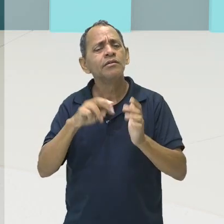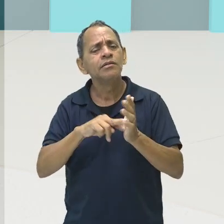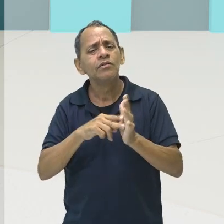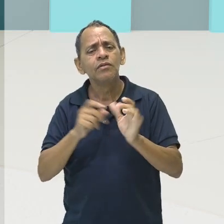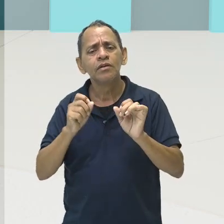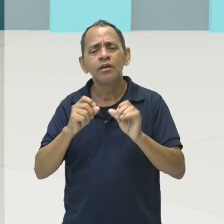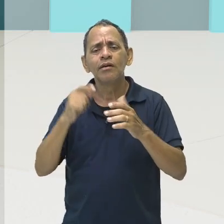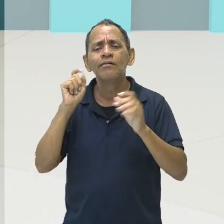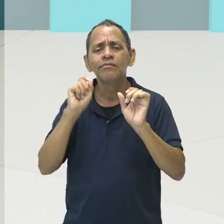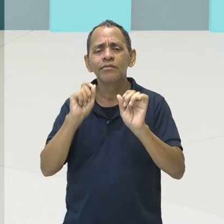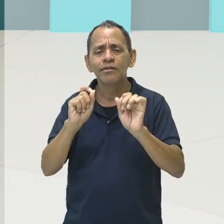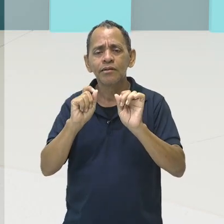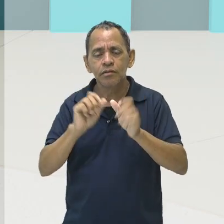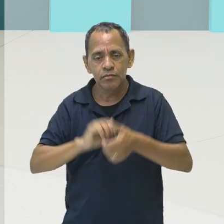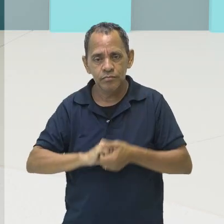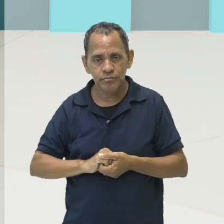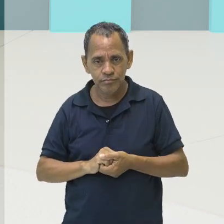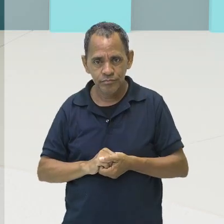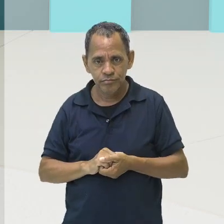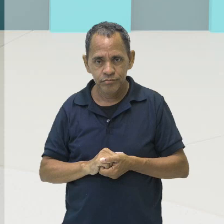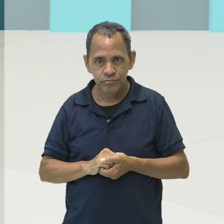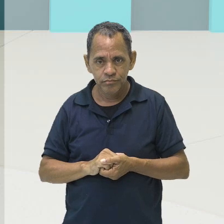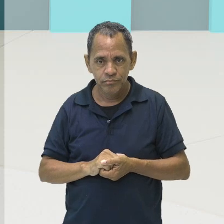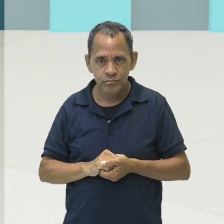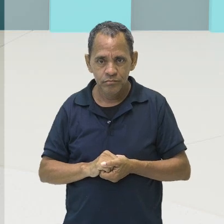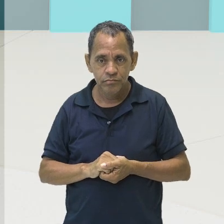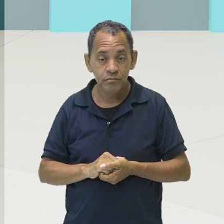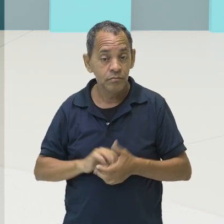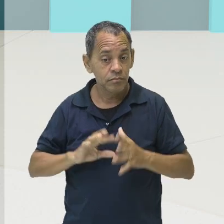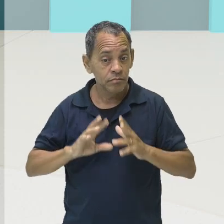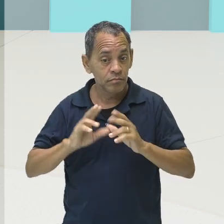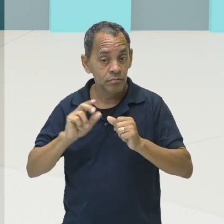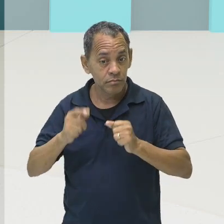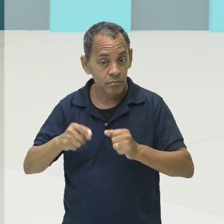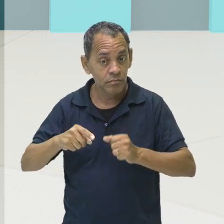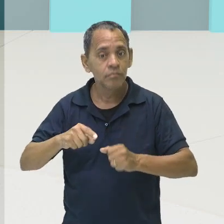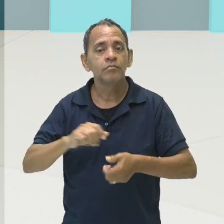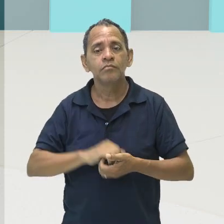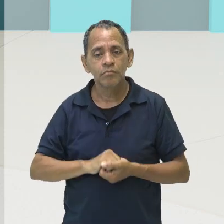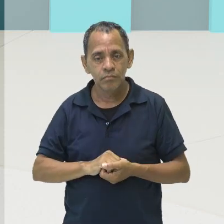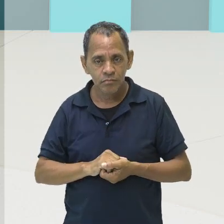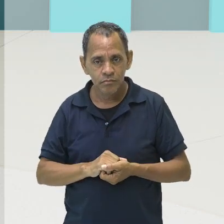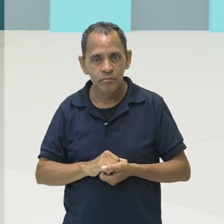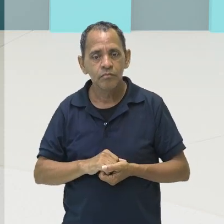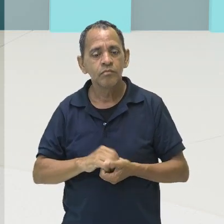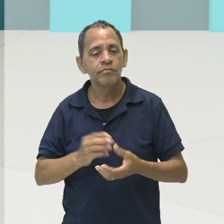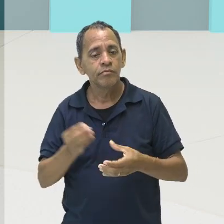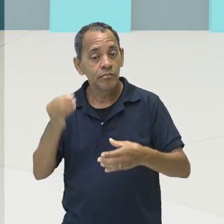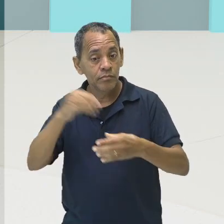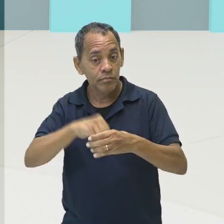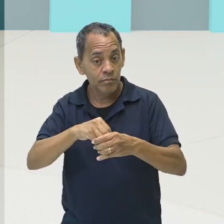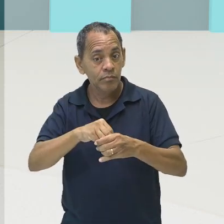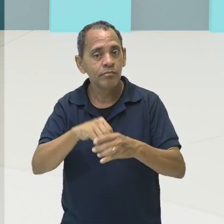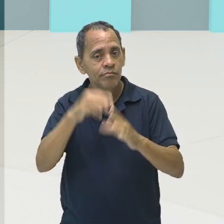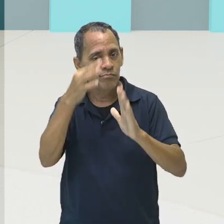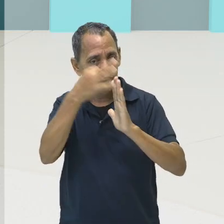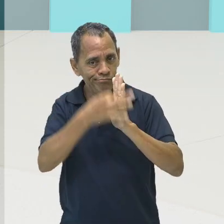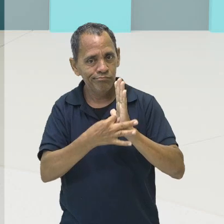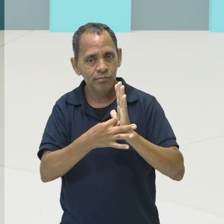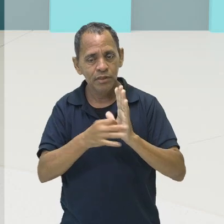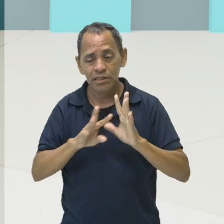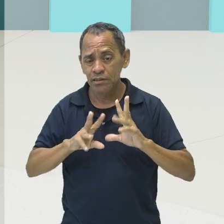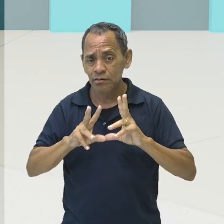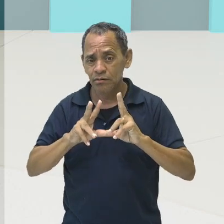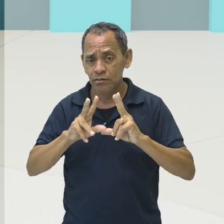são esses elementos linguísticos, professor? Todo elemento que está inserido em um texto, ou seja, tudo